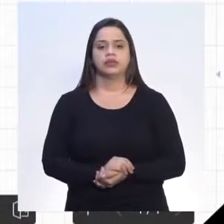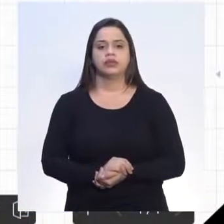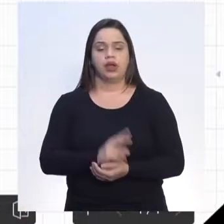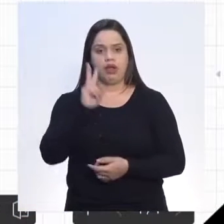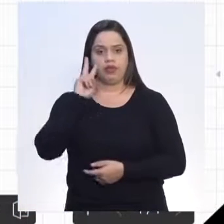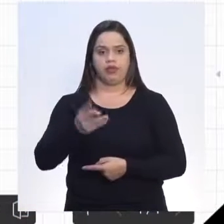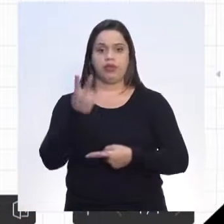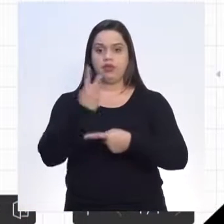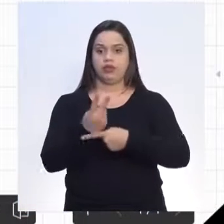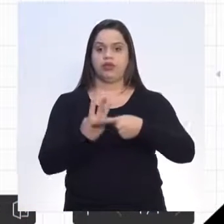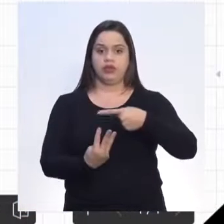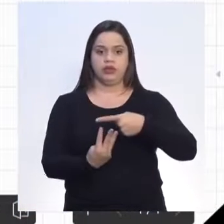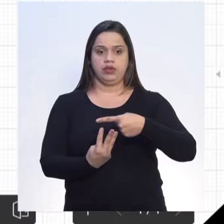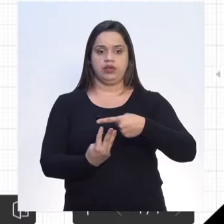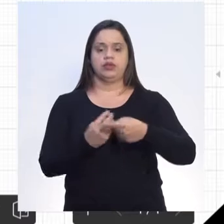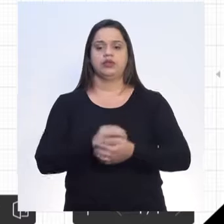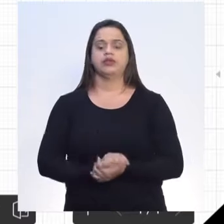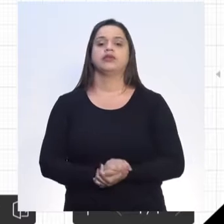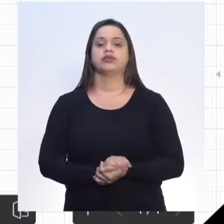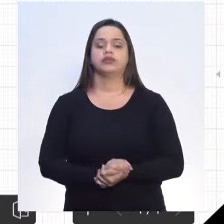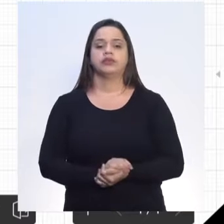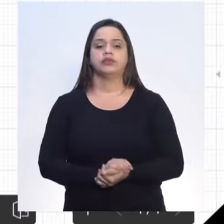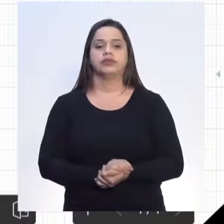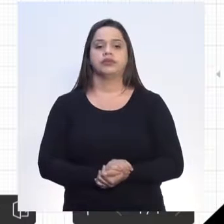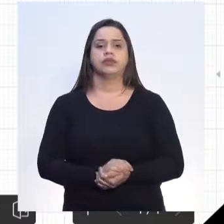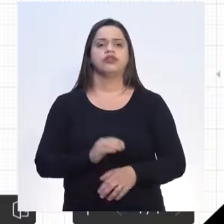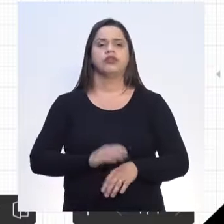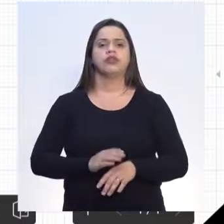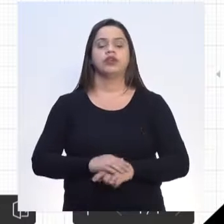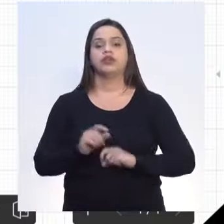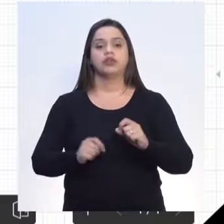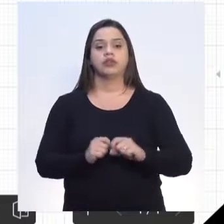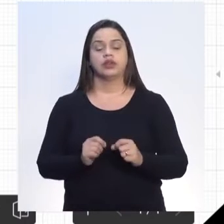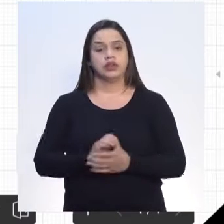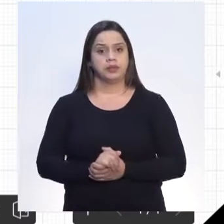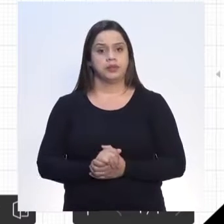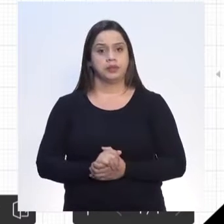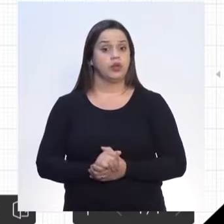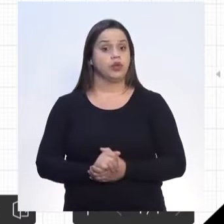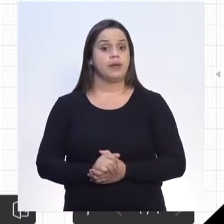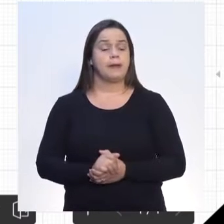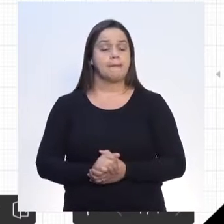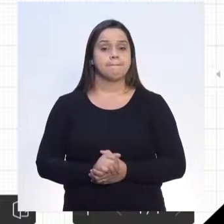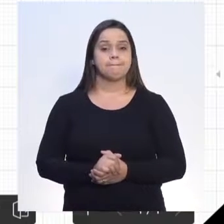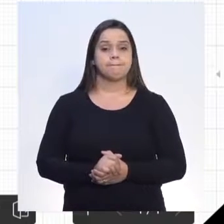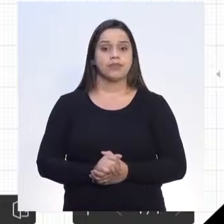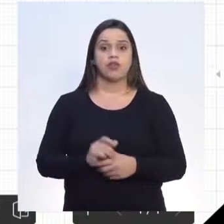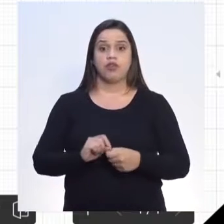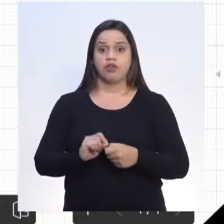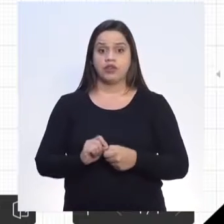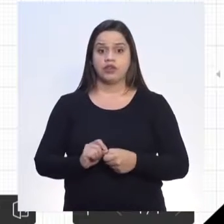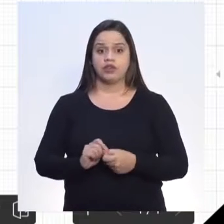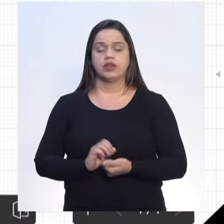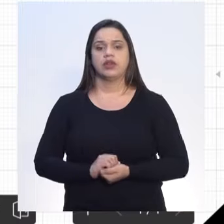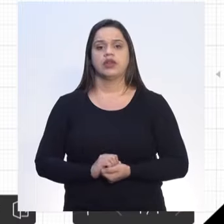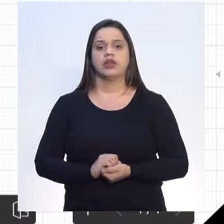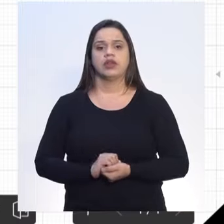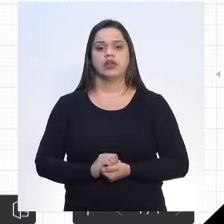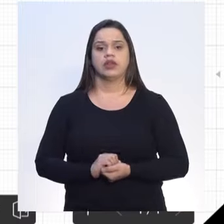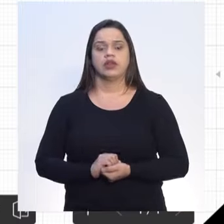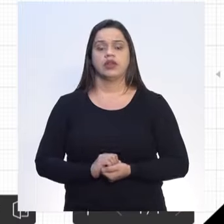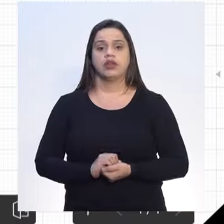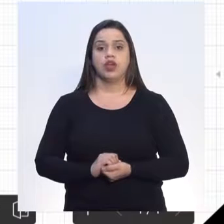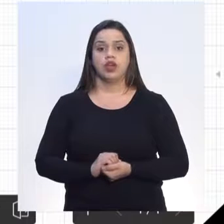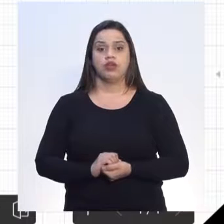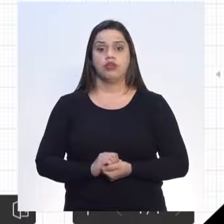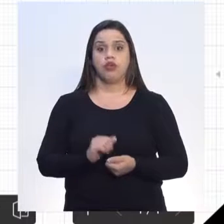Ó. Mantive a primeira fração, ok? O que eu vou fazer com a segunda? Eu vou fazer a inversão. Então, ao contrário de